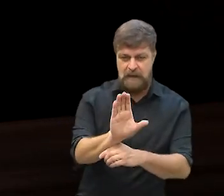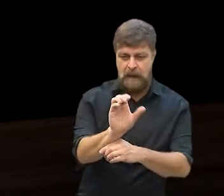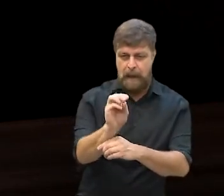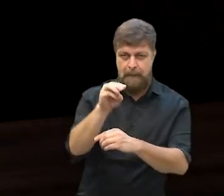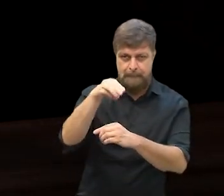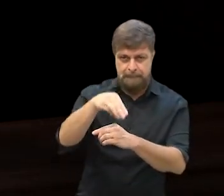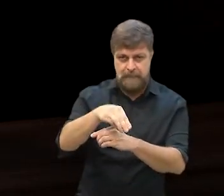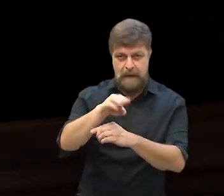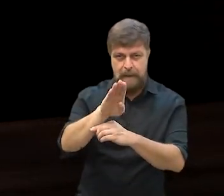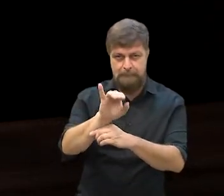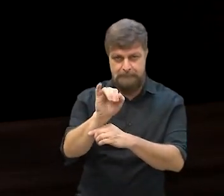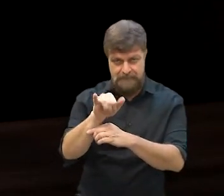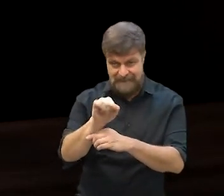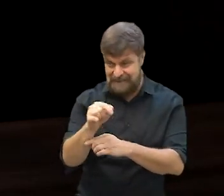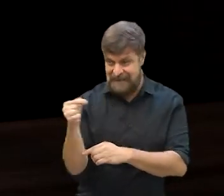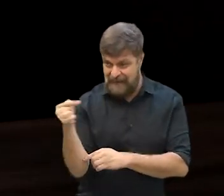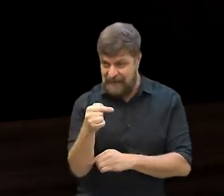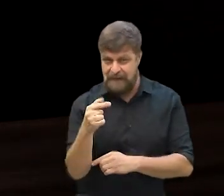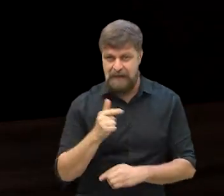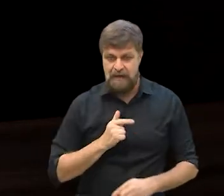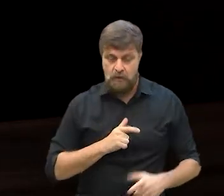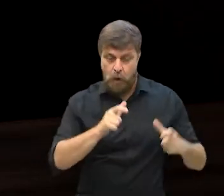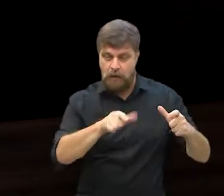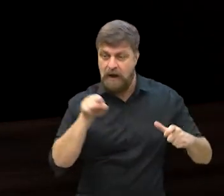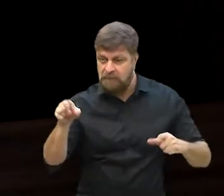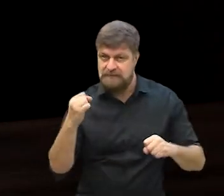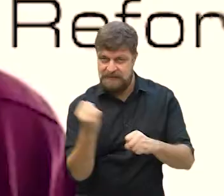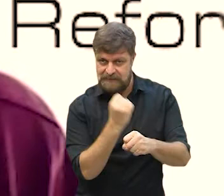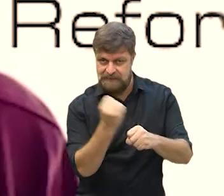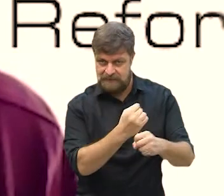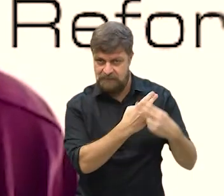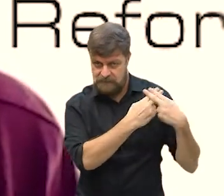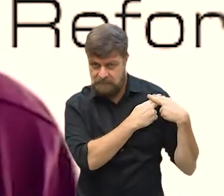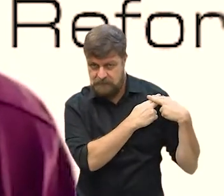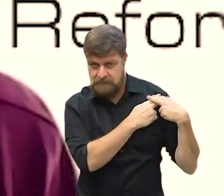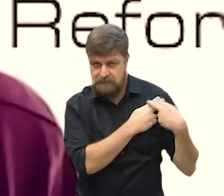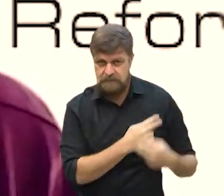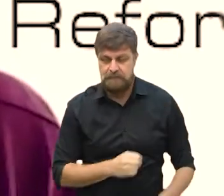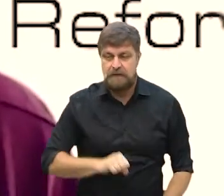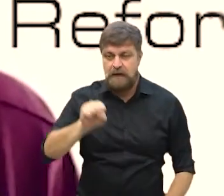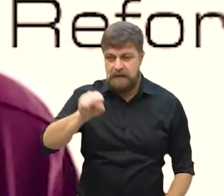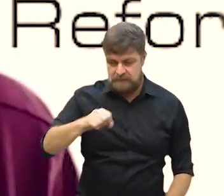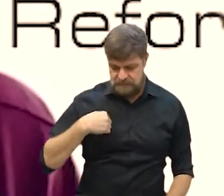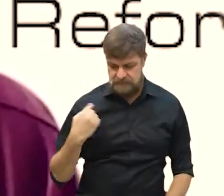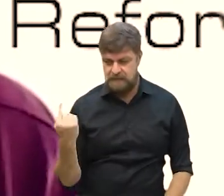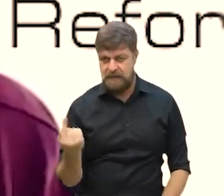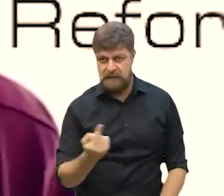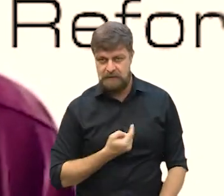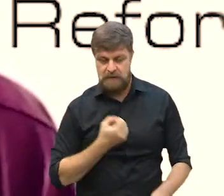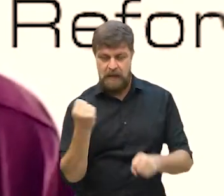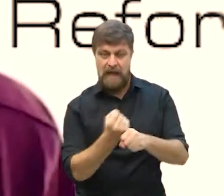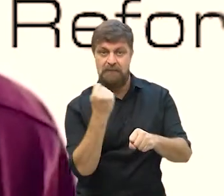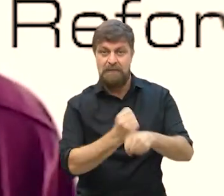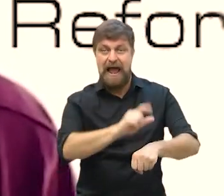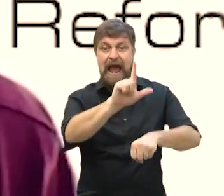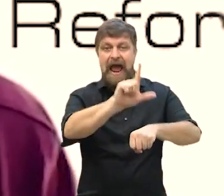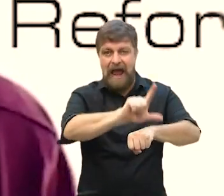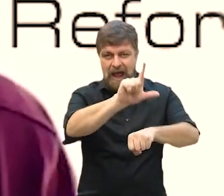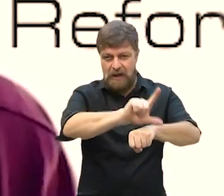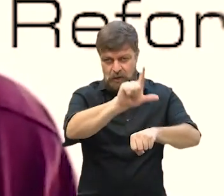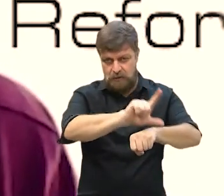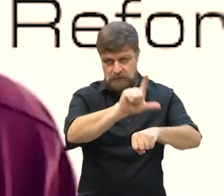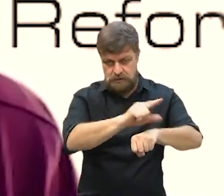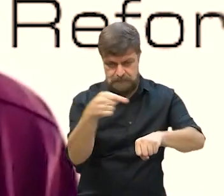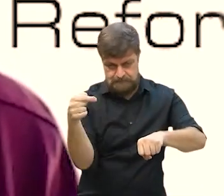que foi você que, inclusive, fez uma importante obra ali naquele local. Ah, sim, né? Um dos nossos segmentos é reformas